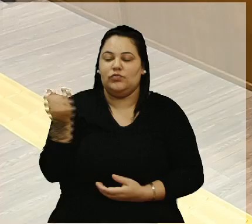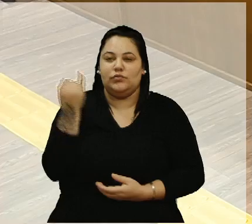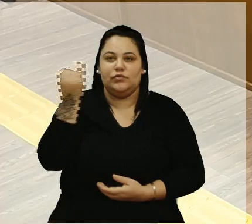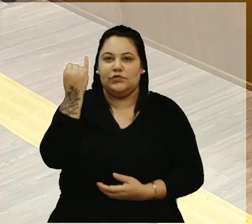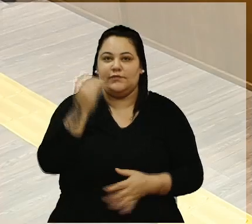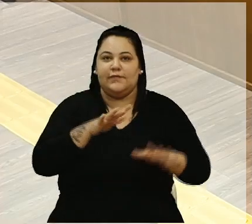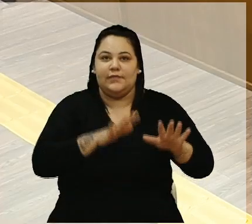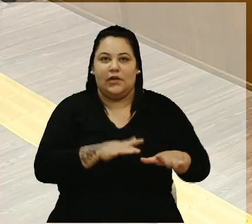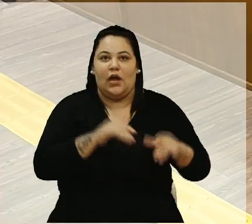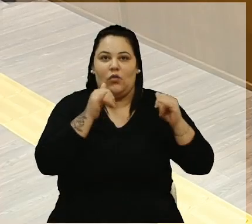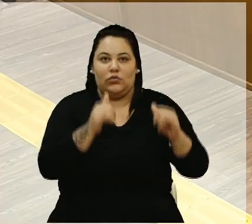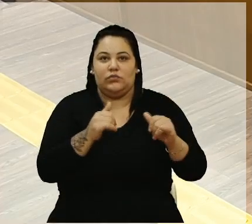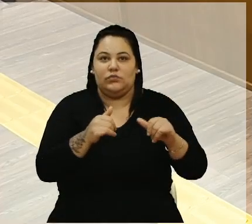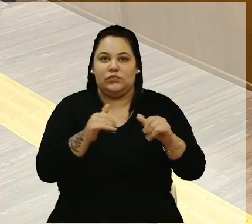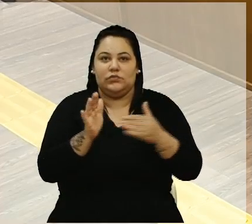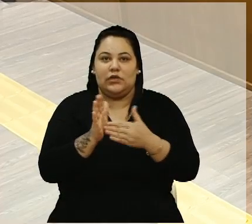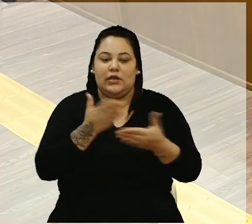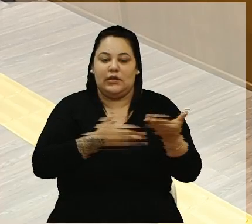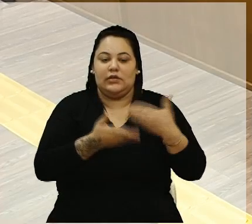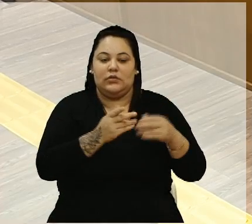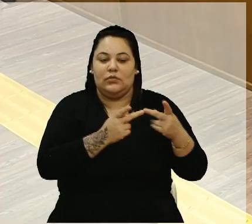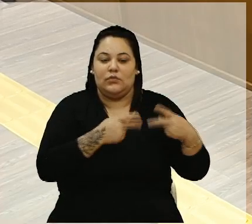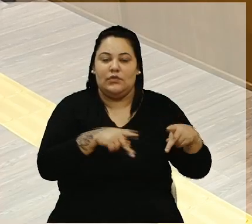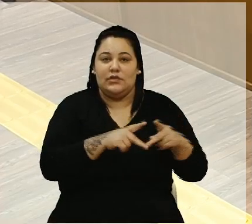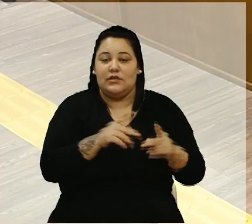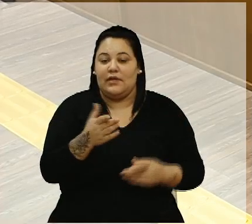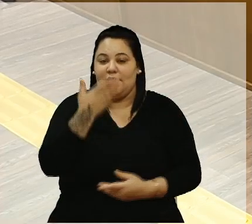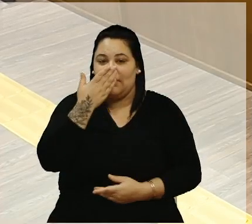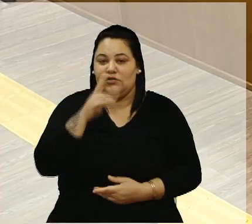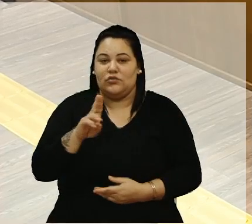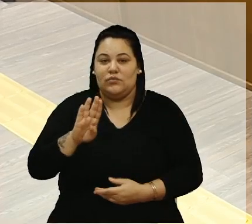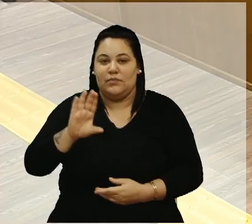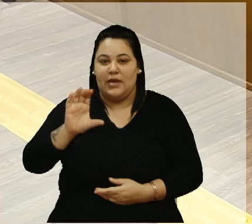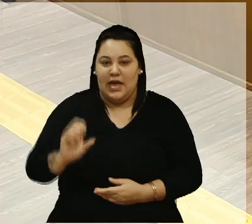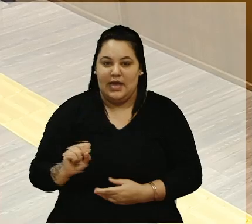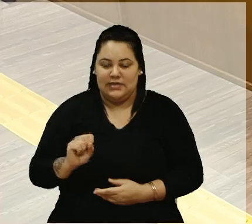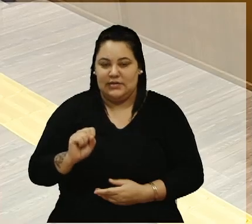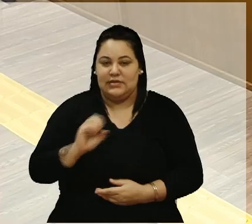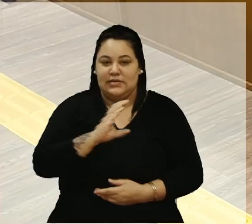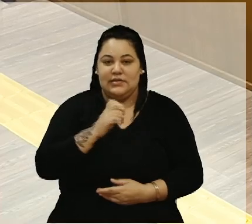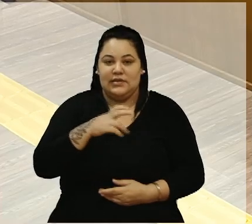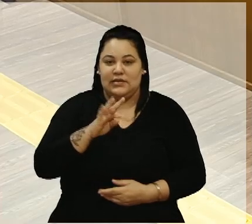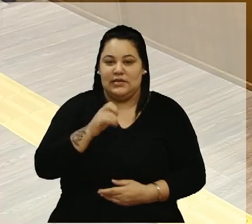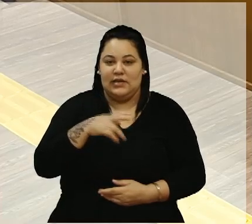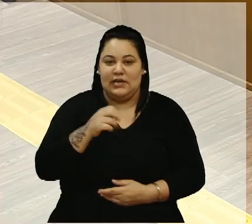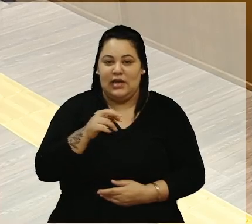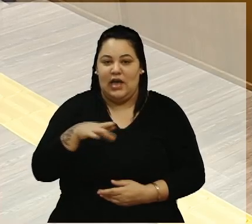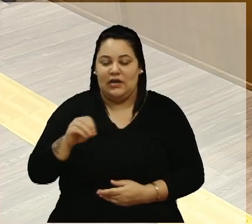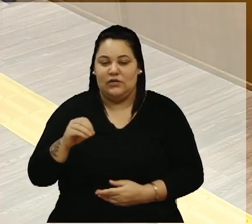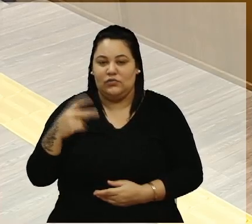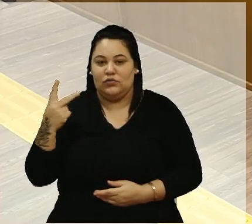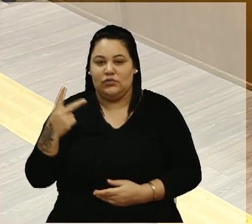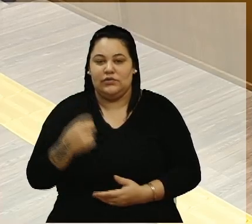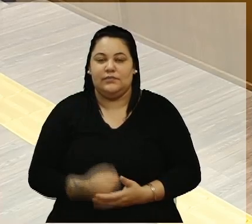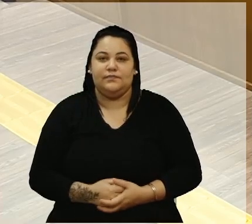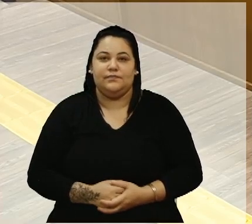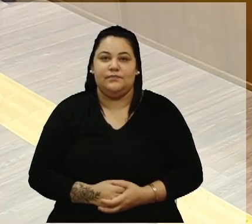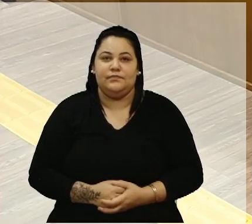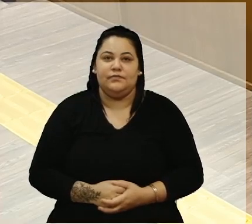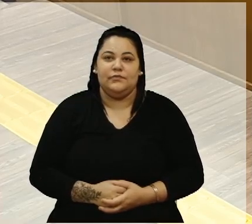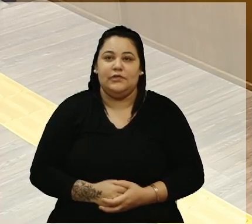do ônibus atendendo a população na frente da UBS do Centenário 2. Um novo laudo geológico, porque nós